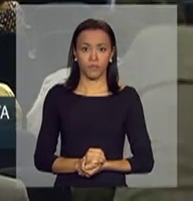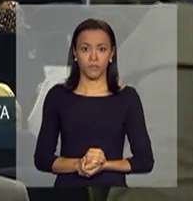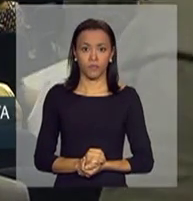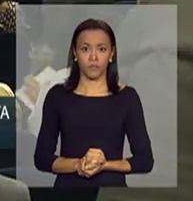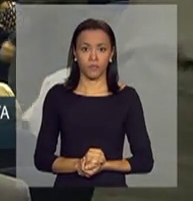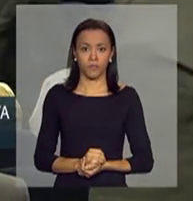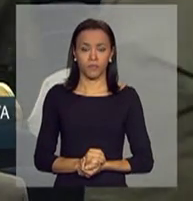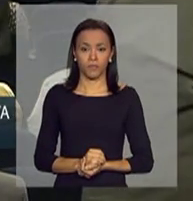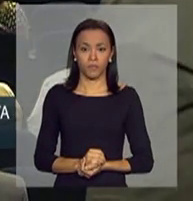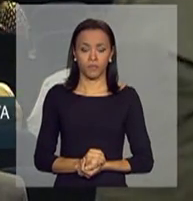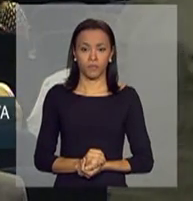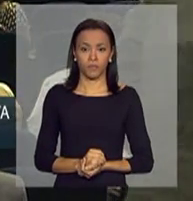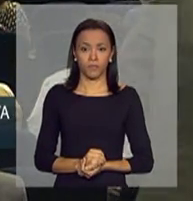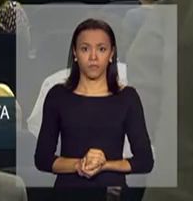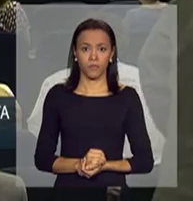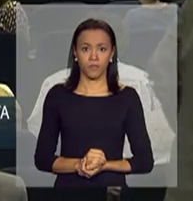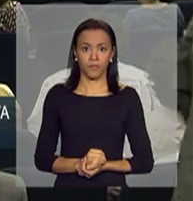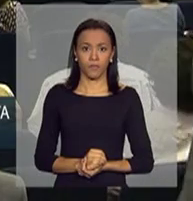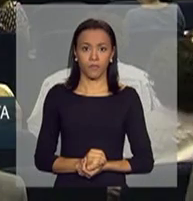Não sei se se escuta.